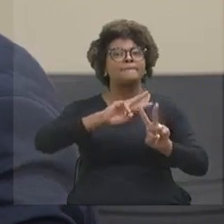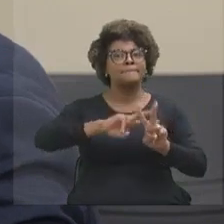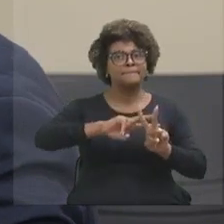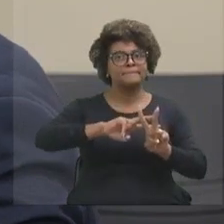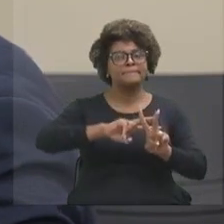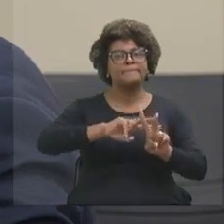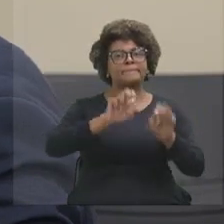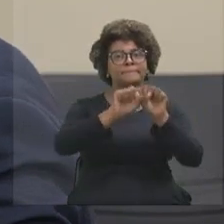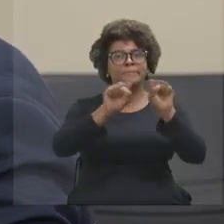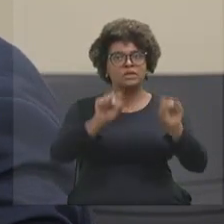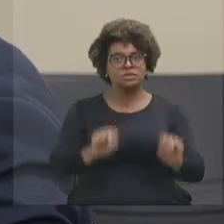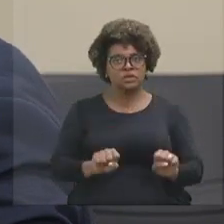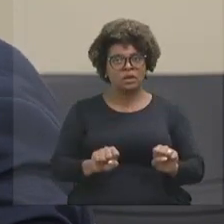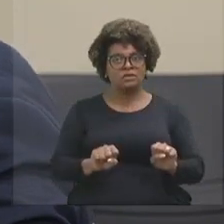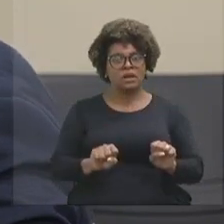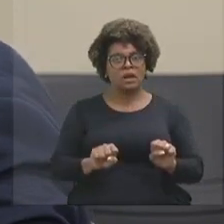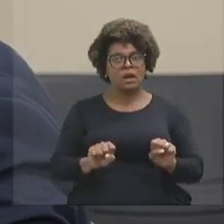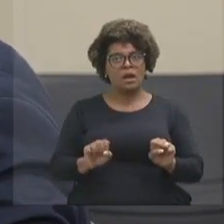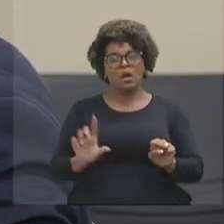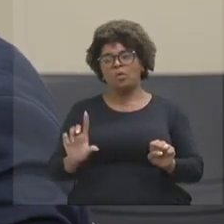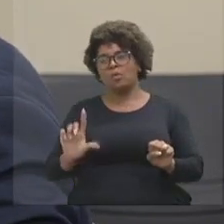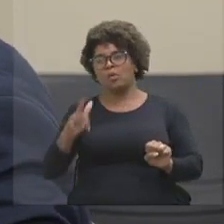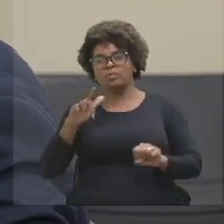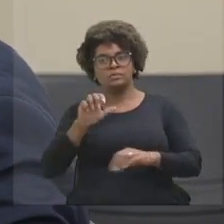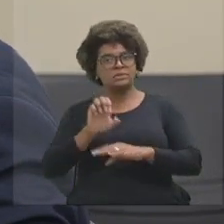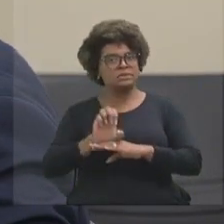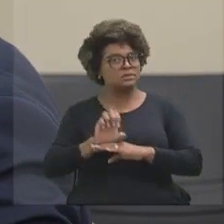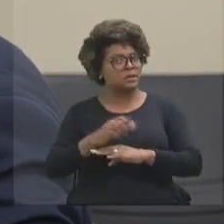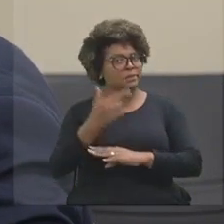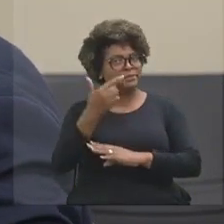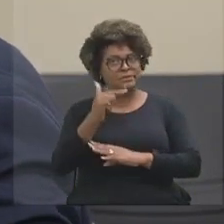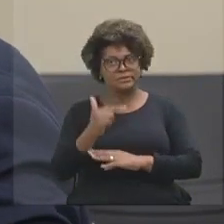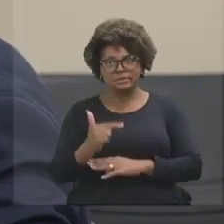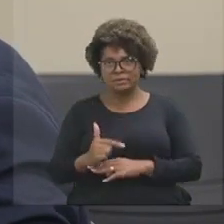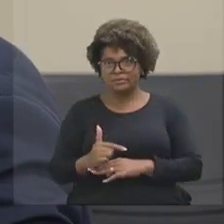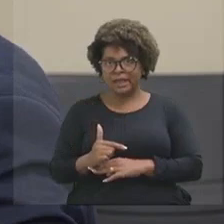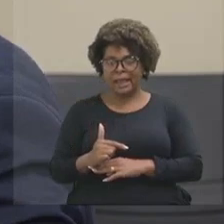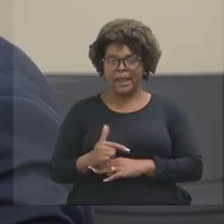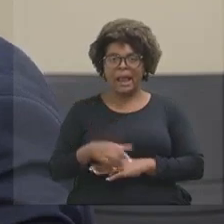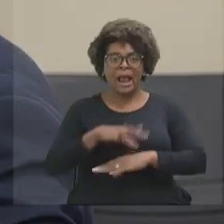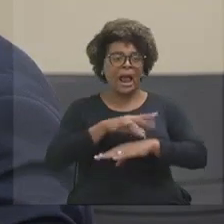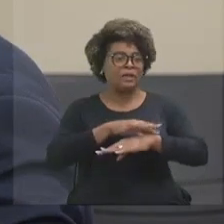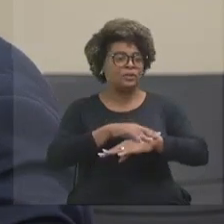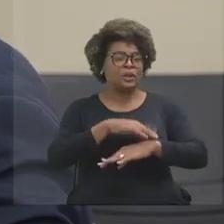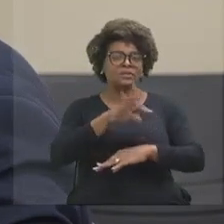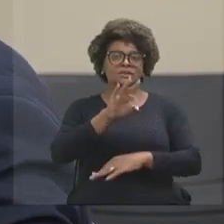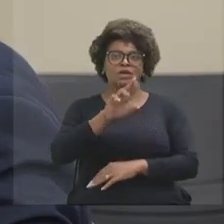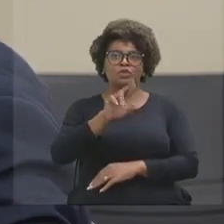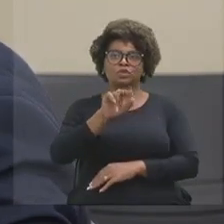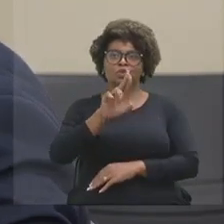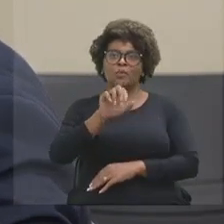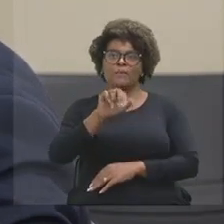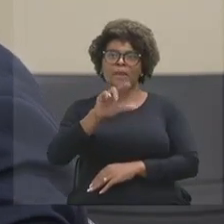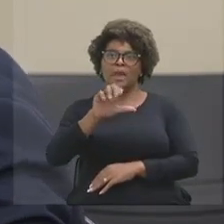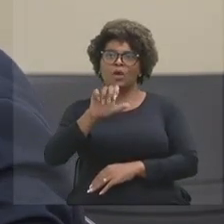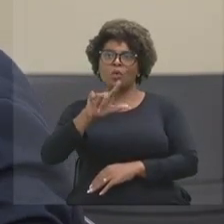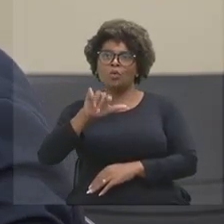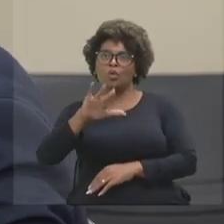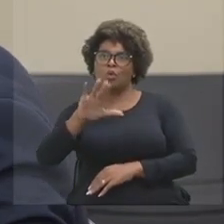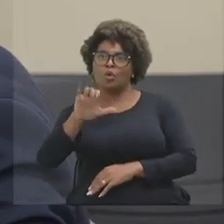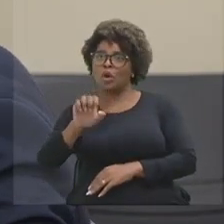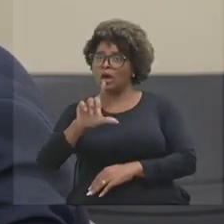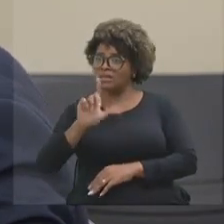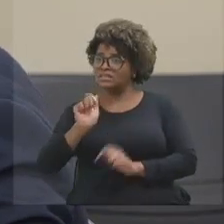outros estados quase nenhum tem é robusto tuberculose é tratado tratado ou seja não tem como a gente não tratar